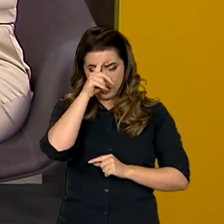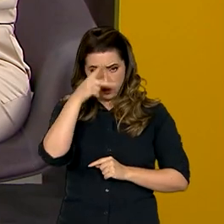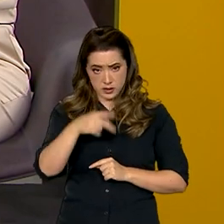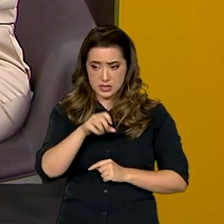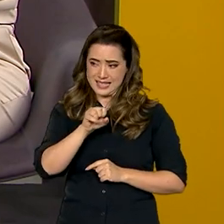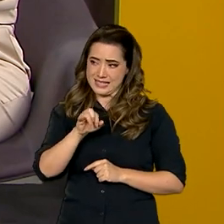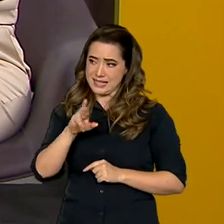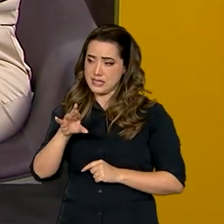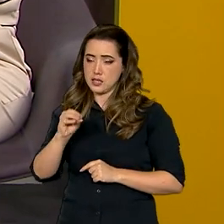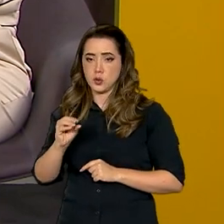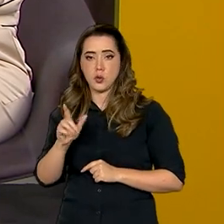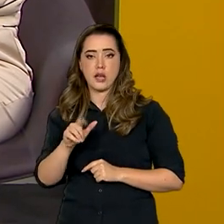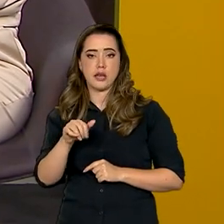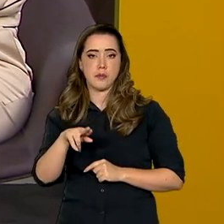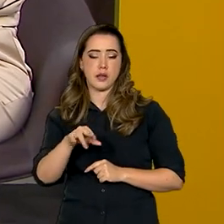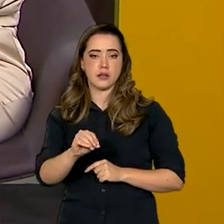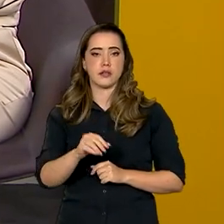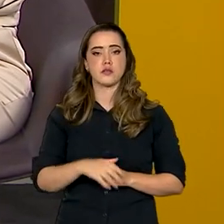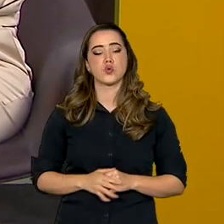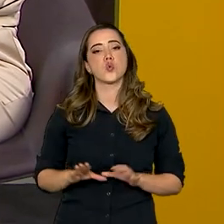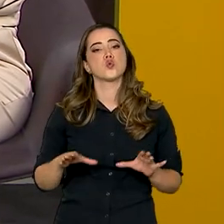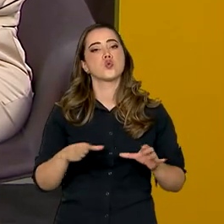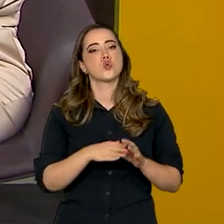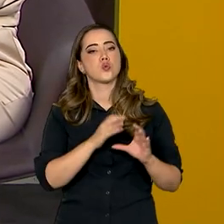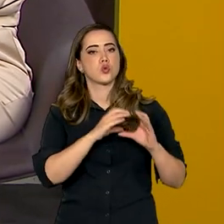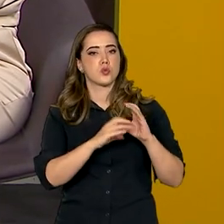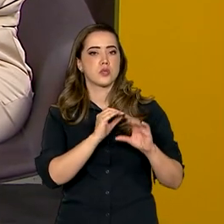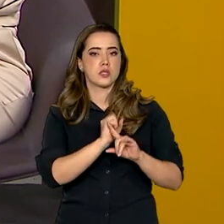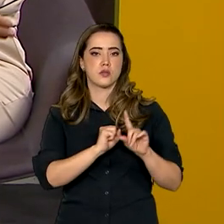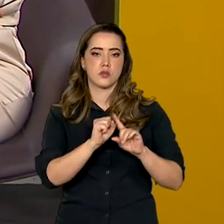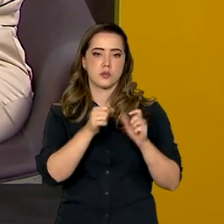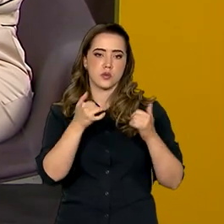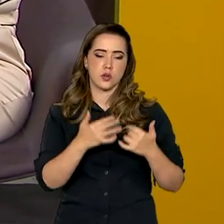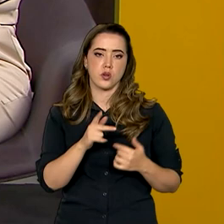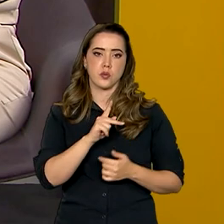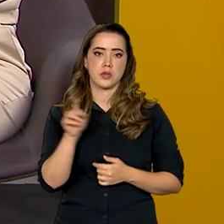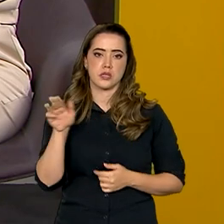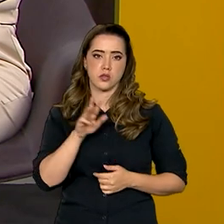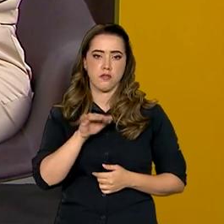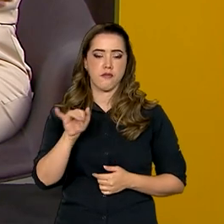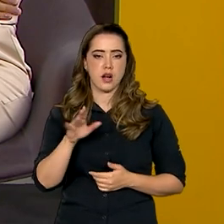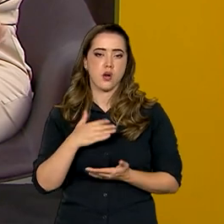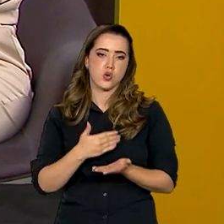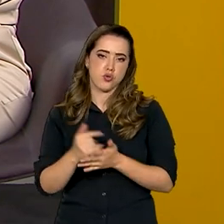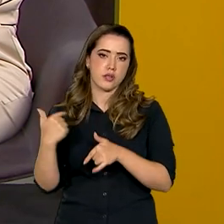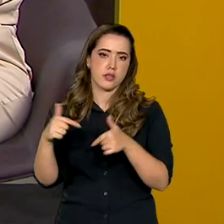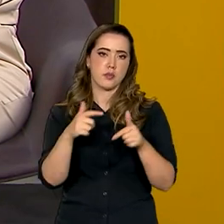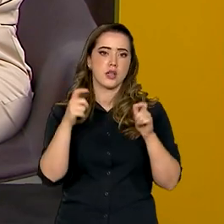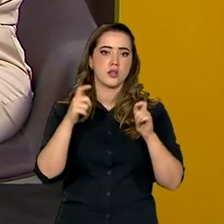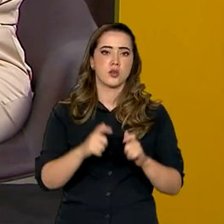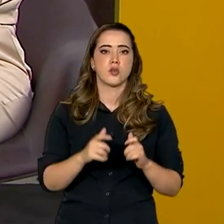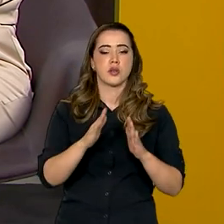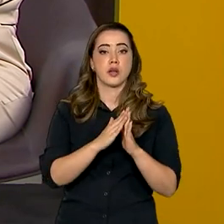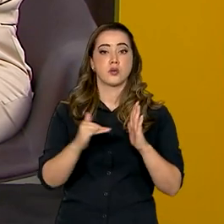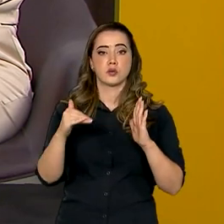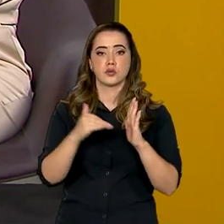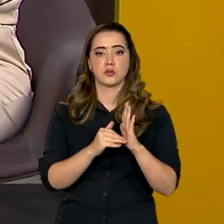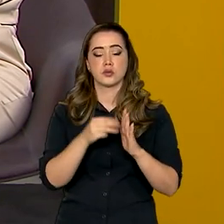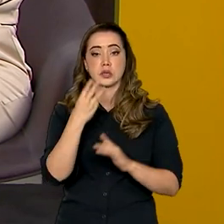Ainda segundo a Secretaria de Comunicação Social, o presidente Lula permanecerá despachando do Palácio da Alvorada